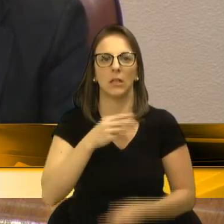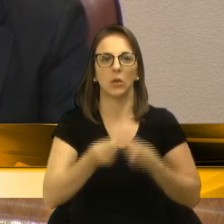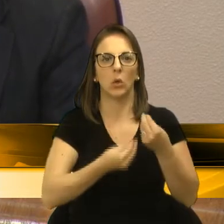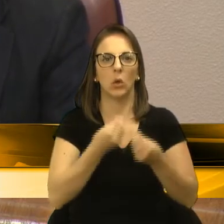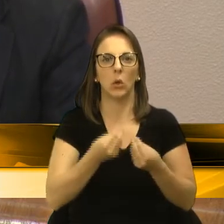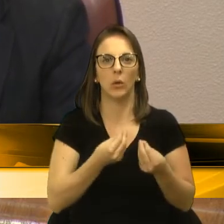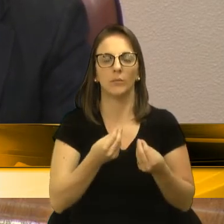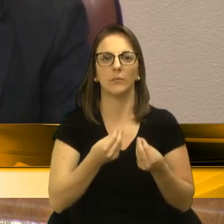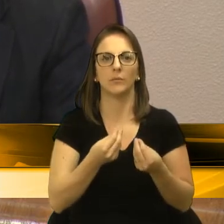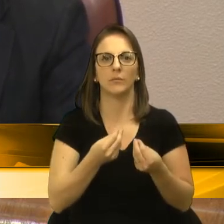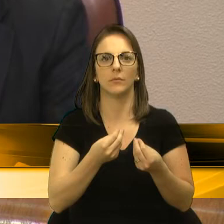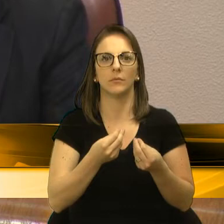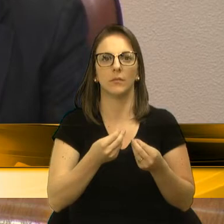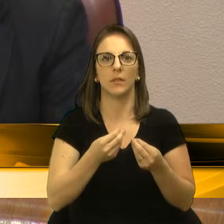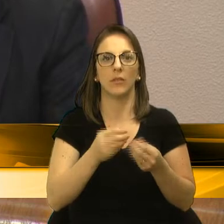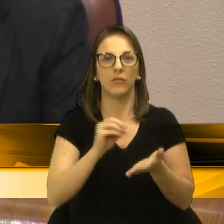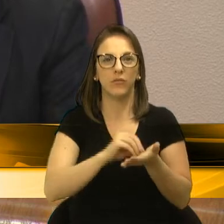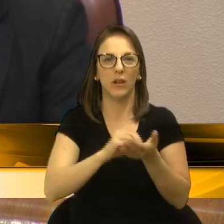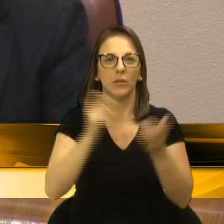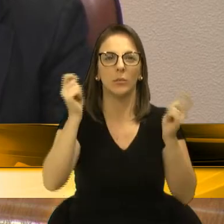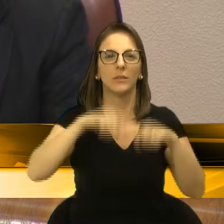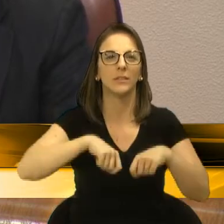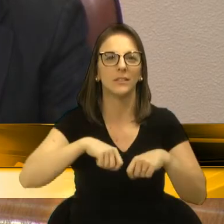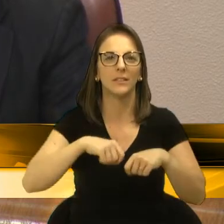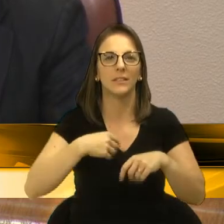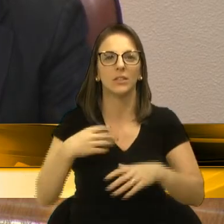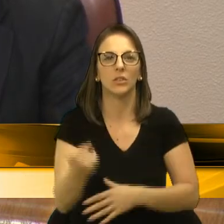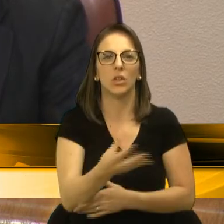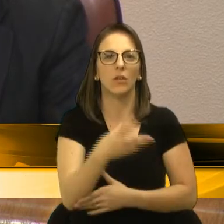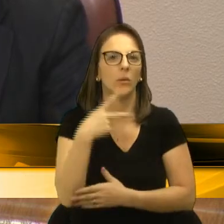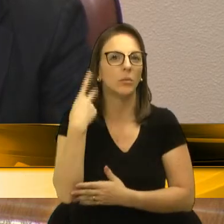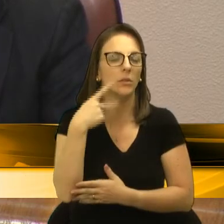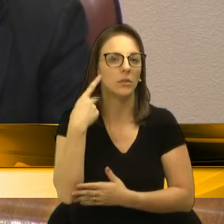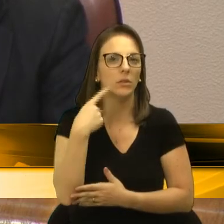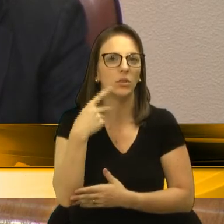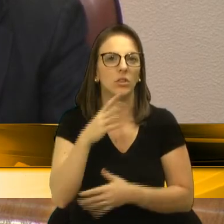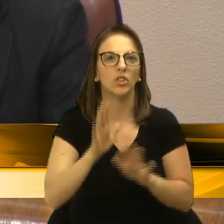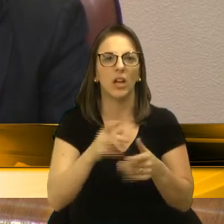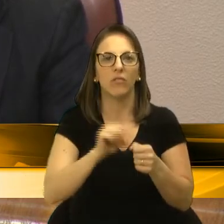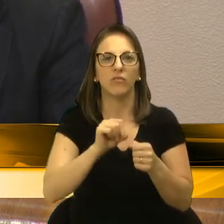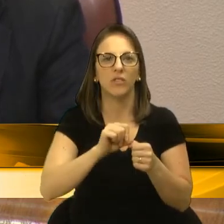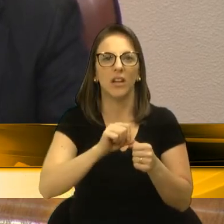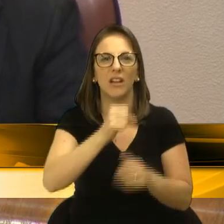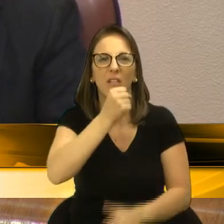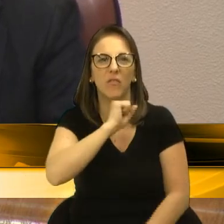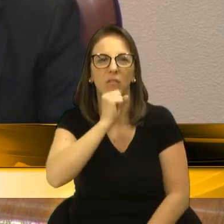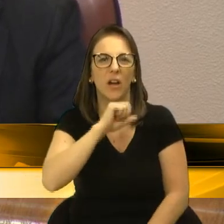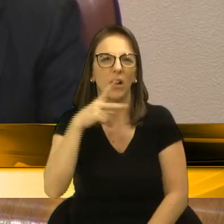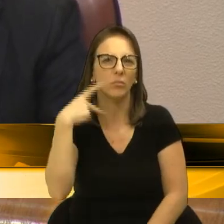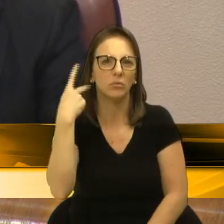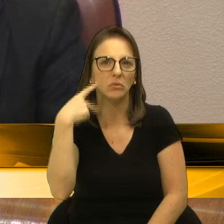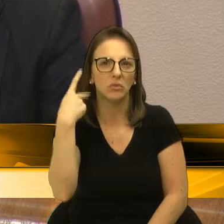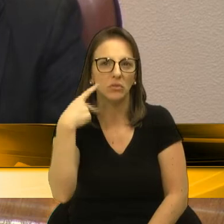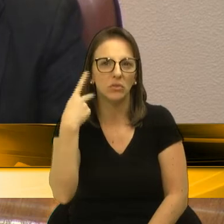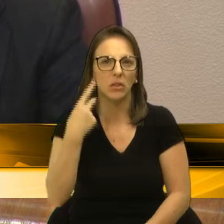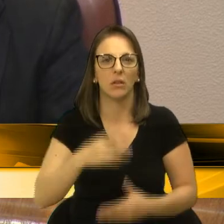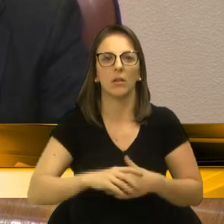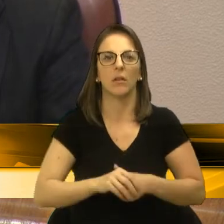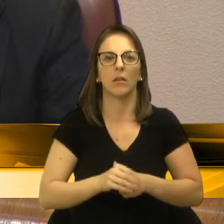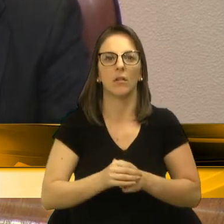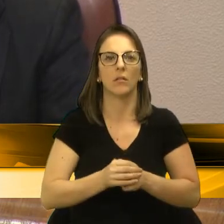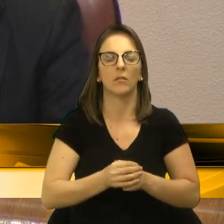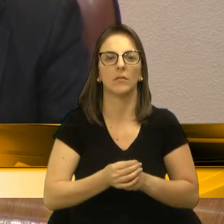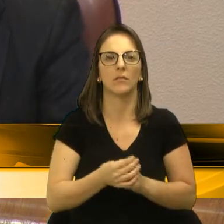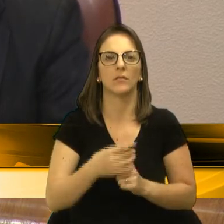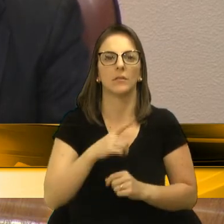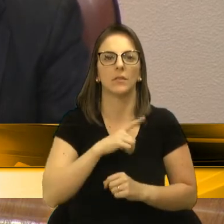cidade. Ele que prometia uma nova política, tem praticado a mais velha política que possa existir, talvez, no mundo. A comunidade